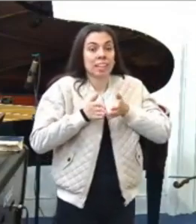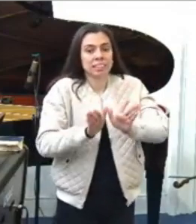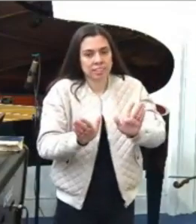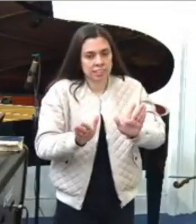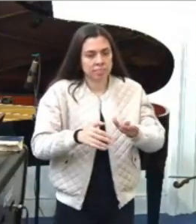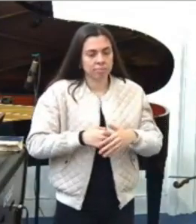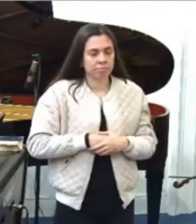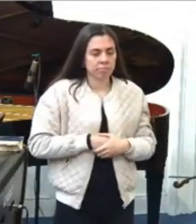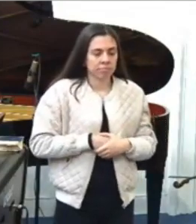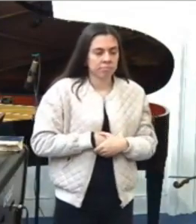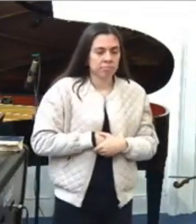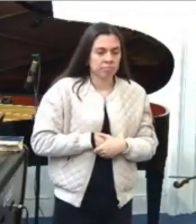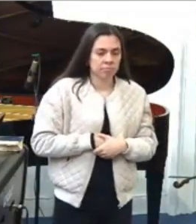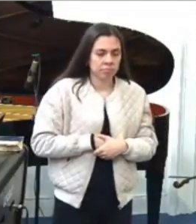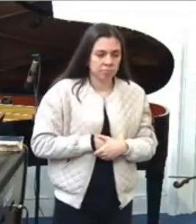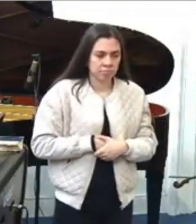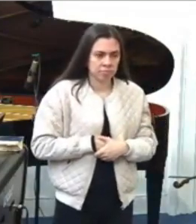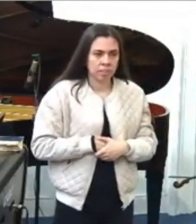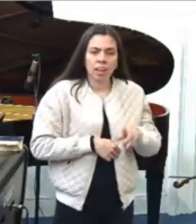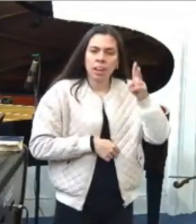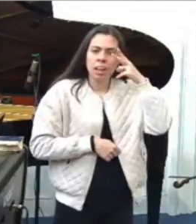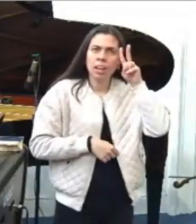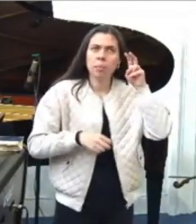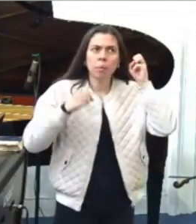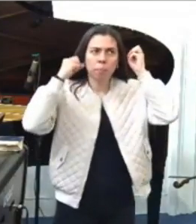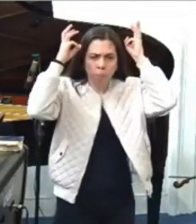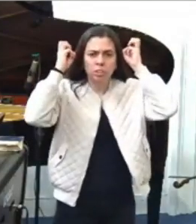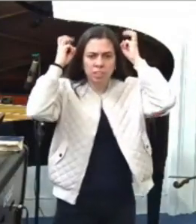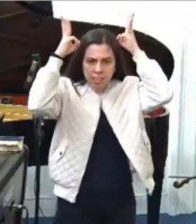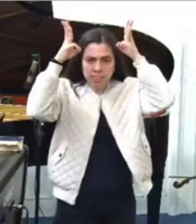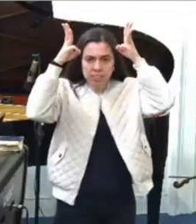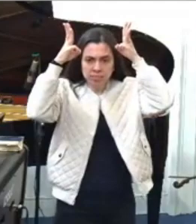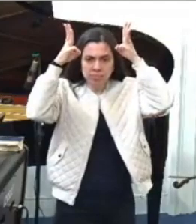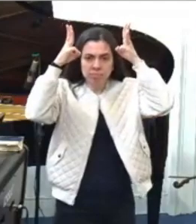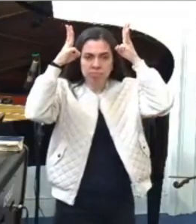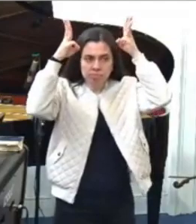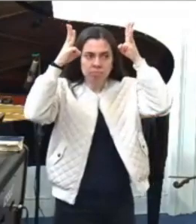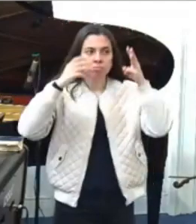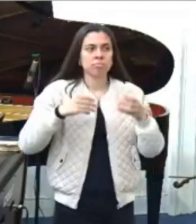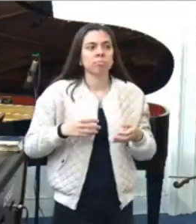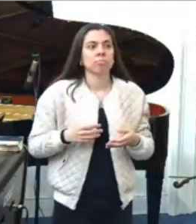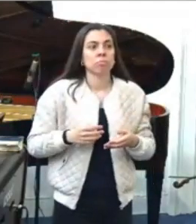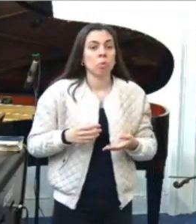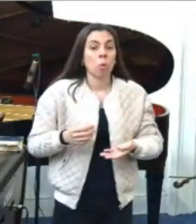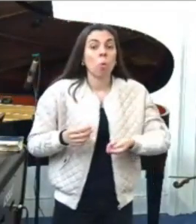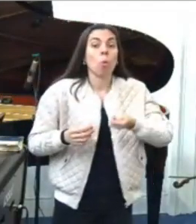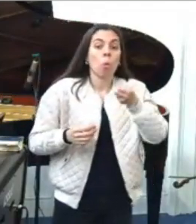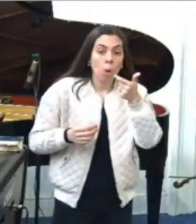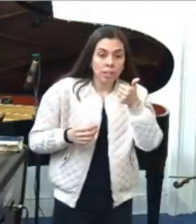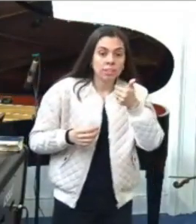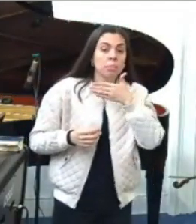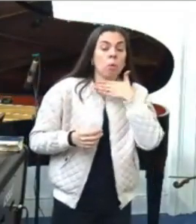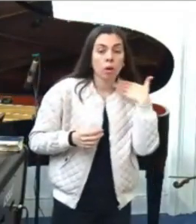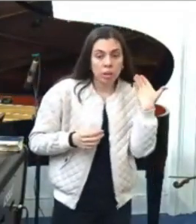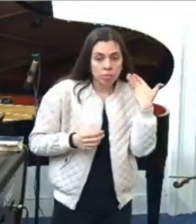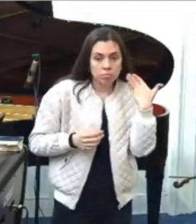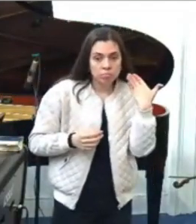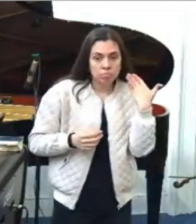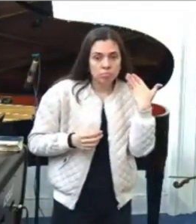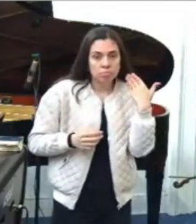hebreus e jogava no rio Nilo. Lembramos de uma personagem, não tanto conhecida, mas talvez você já tenha ouvido,